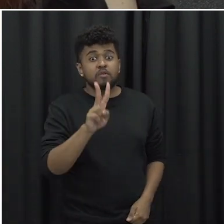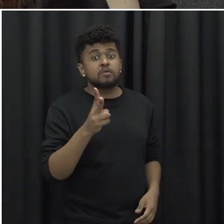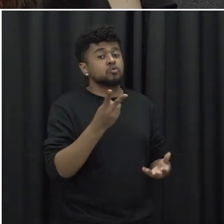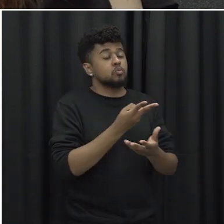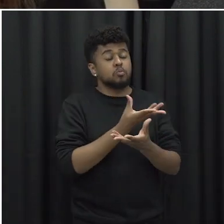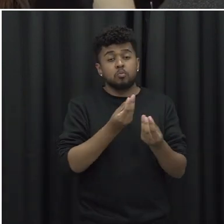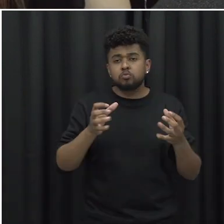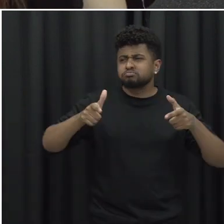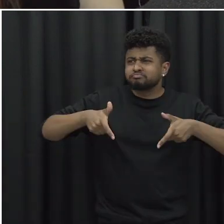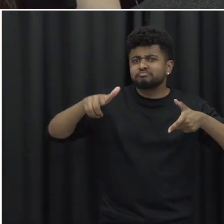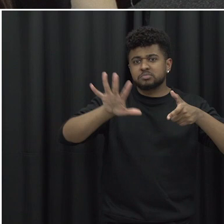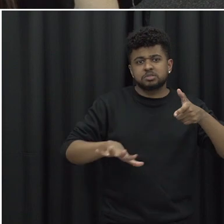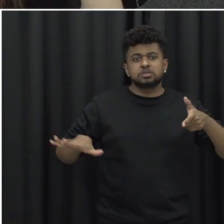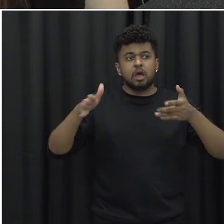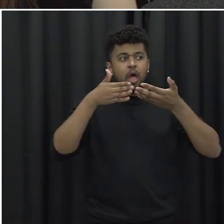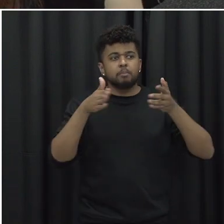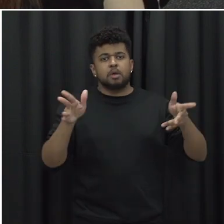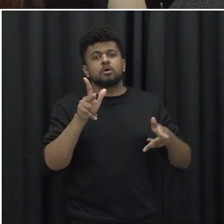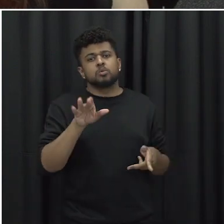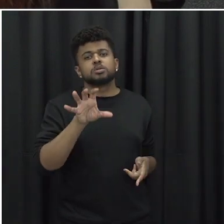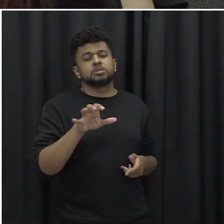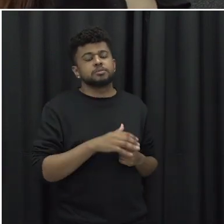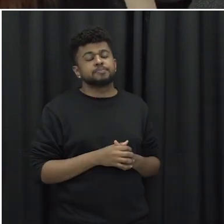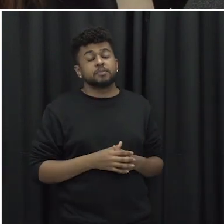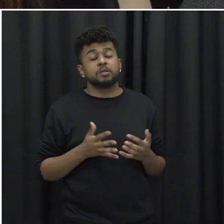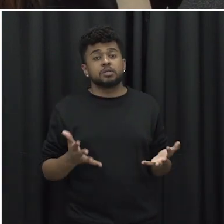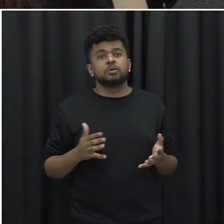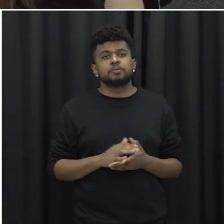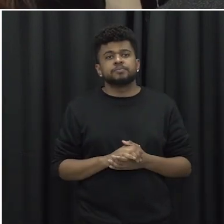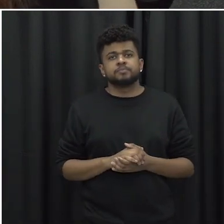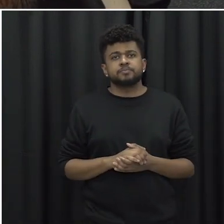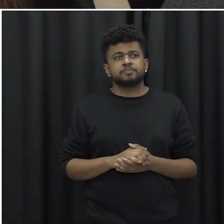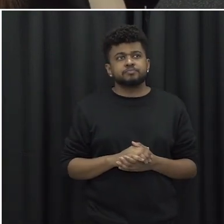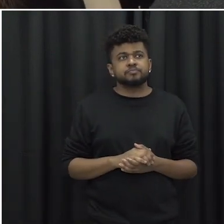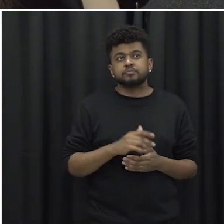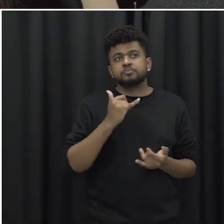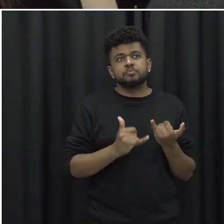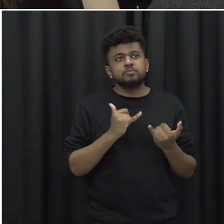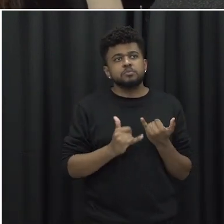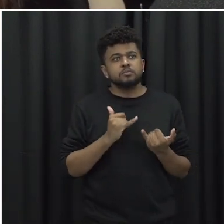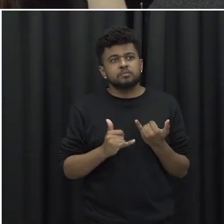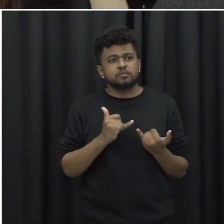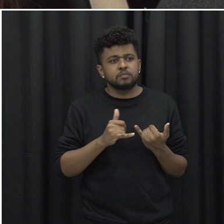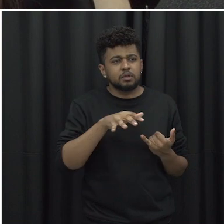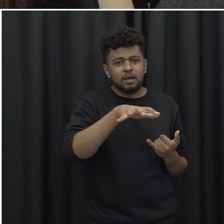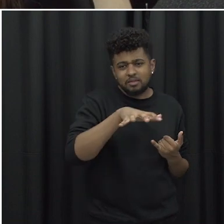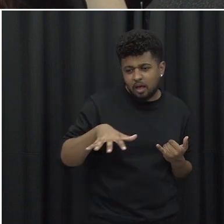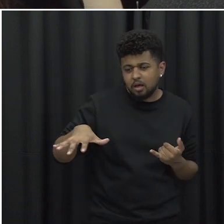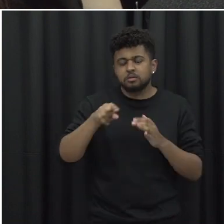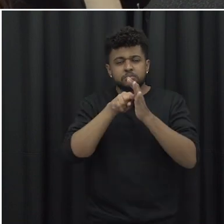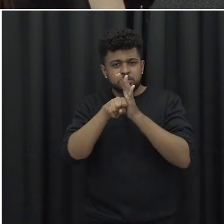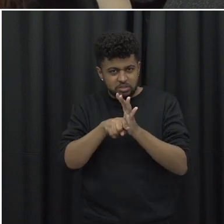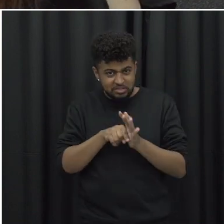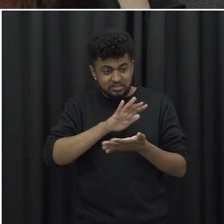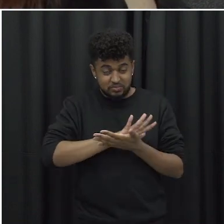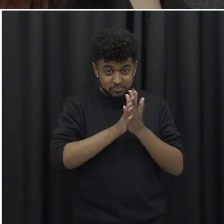que na área de pesquisa, esse preconceito a gente não tem sentido. Né? A gente tem tido uma aceitabilidade